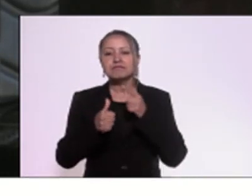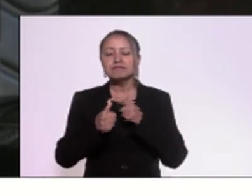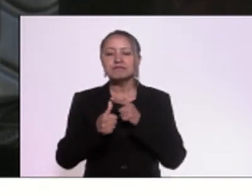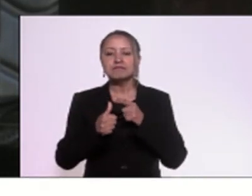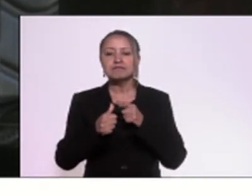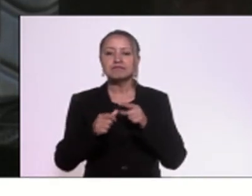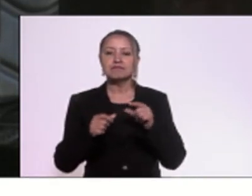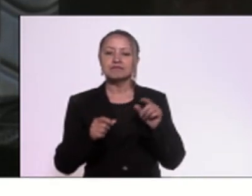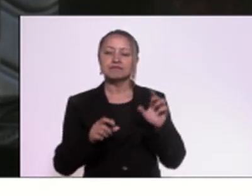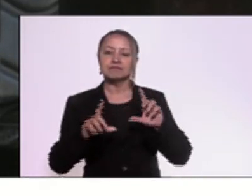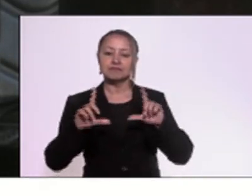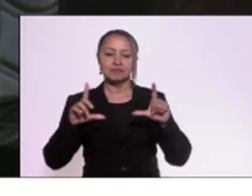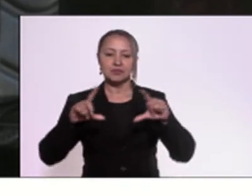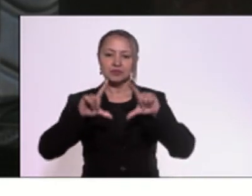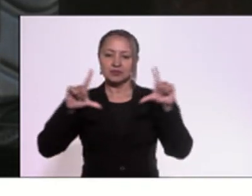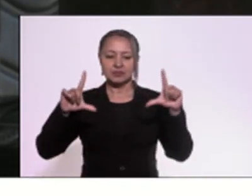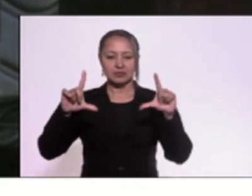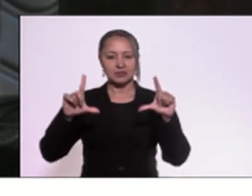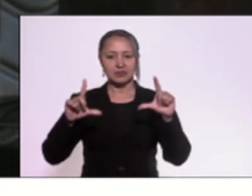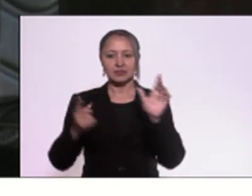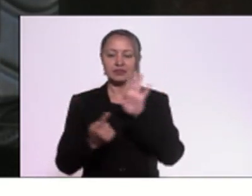Vai ter recurso, então, hein?